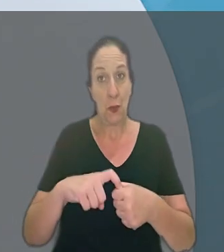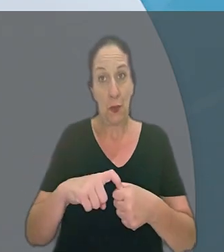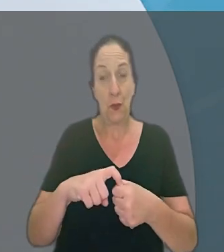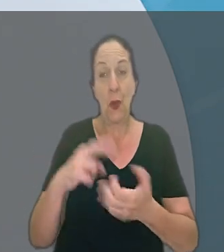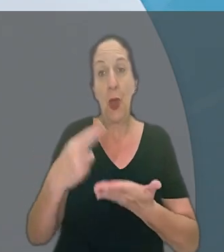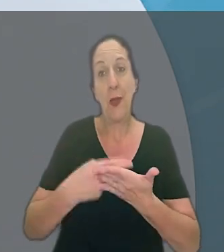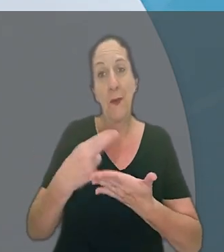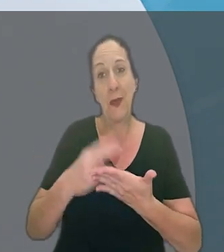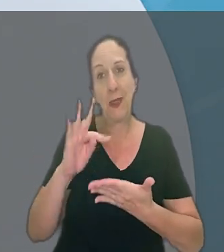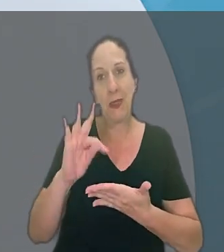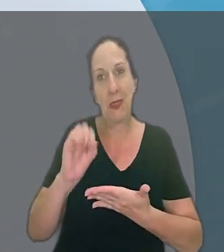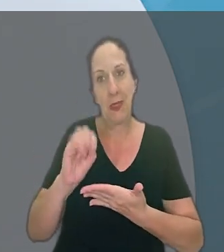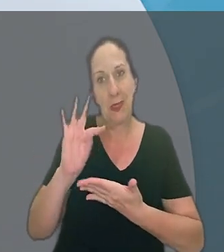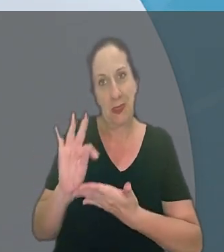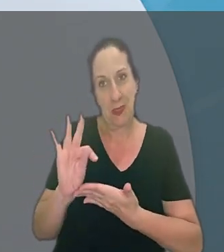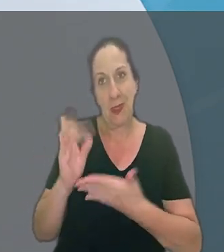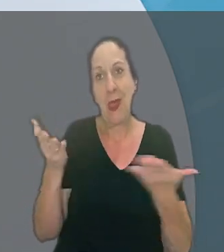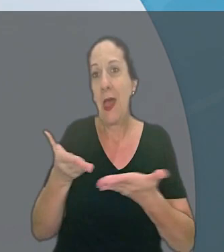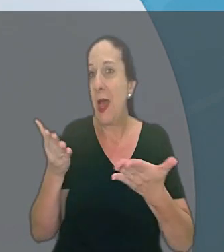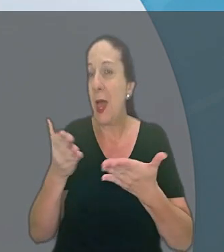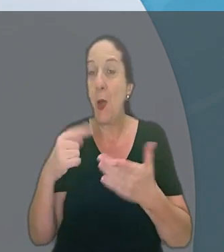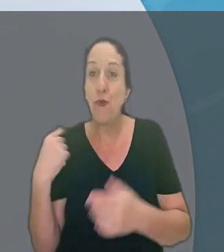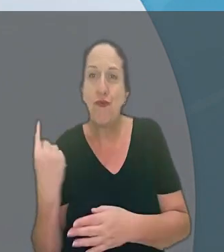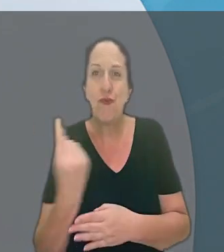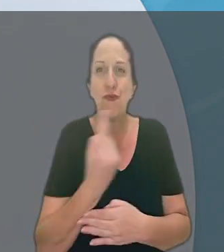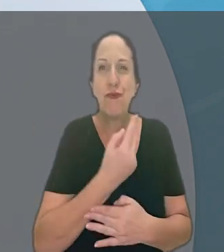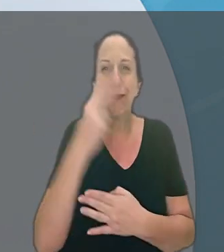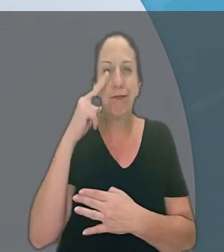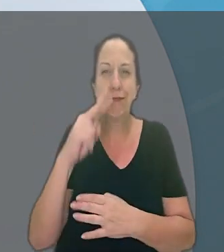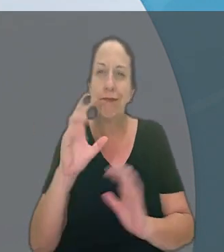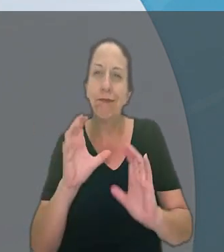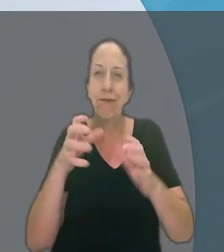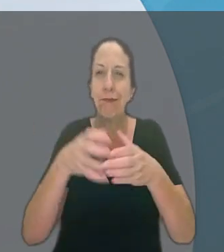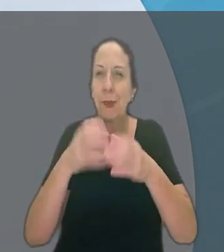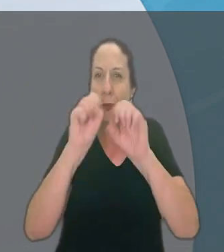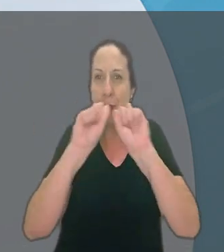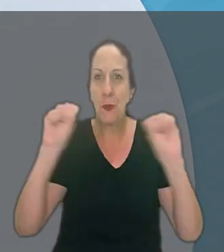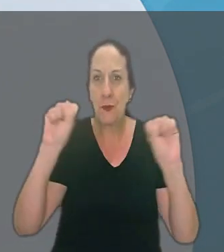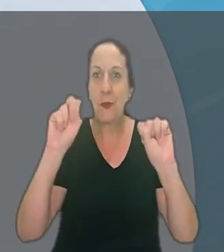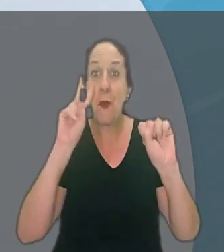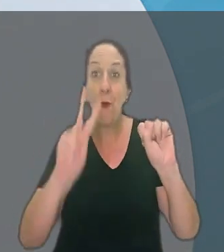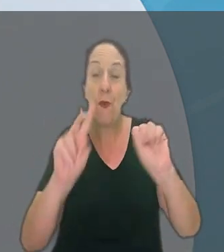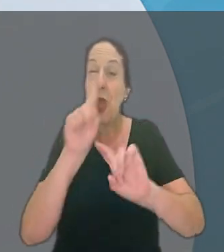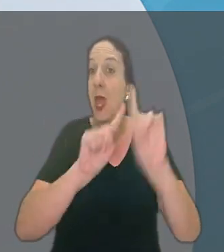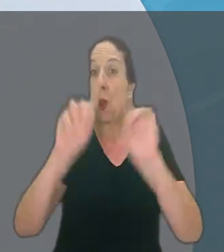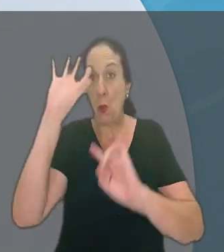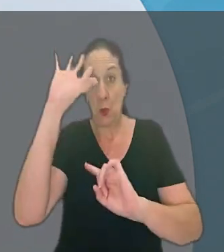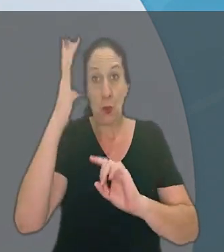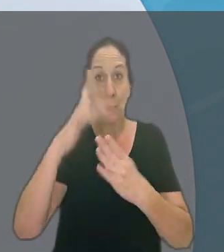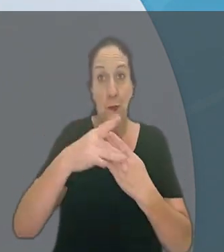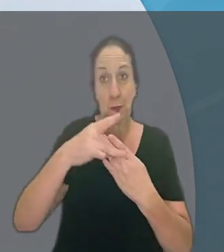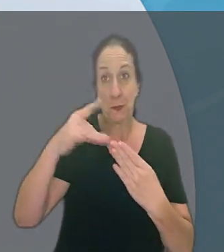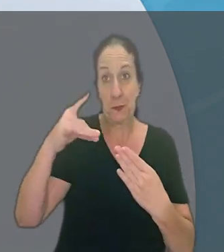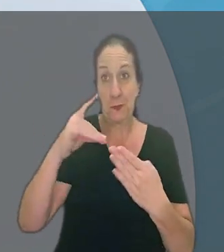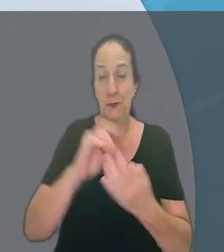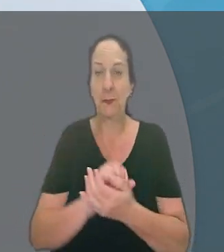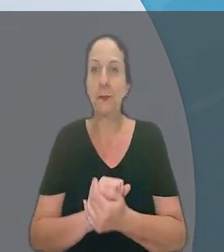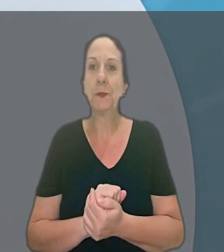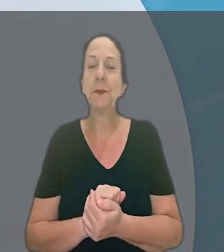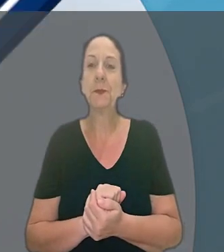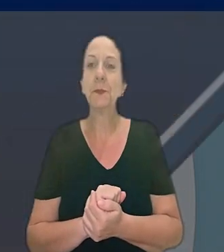Estamos de volta com o Revista TST. Vamos agora fazer um giro pelas turmas do tribunal e acompanhar algumas decisões de